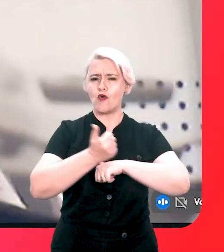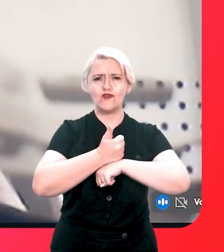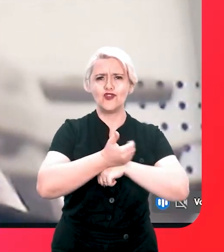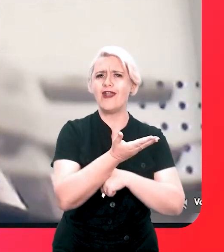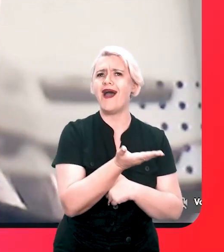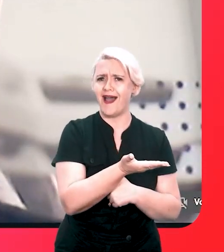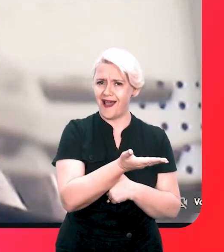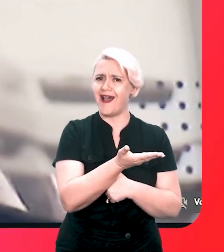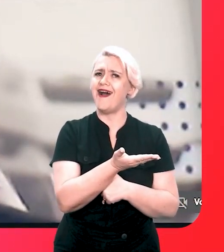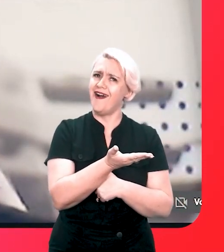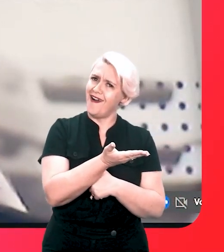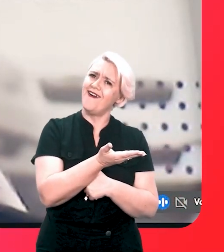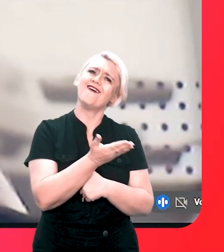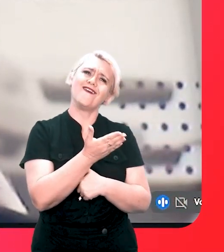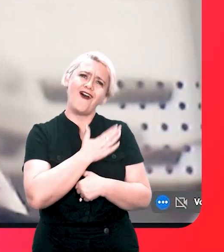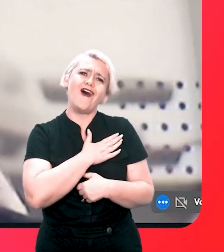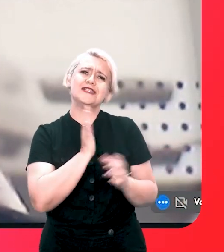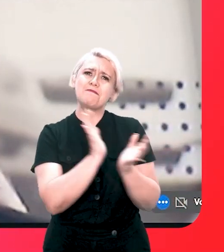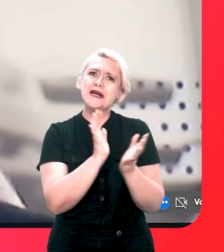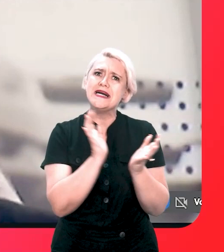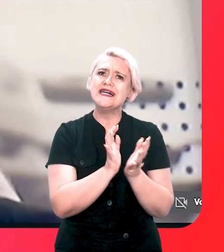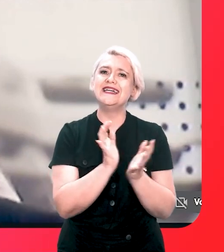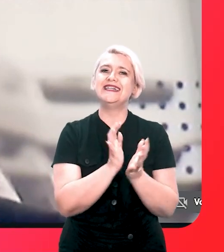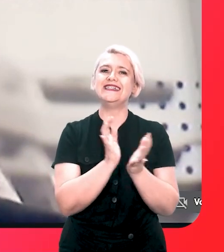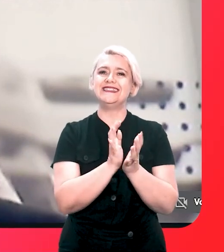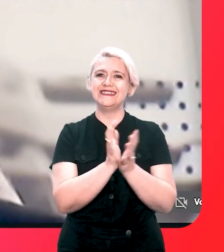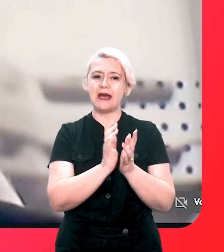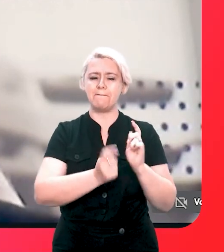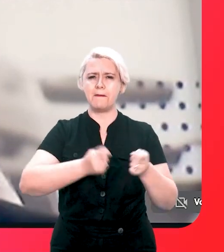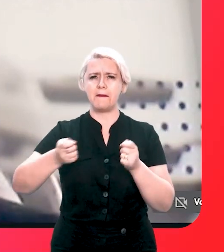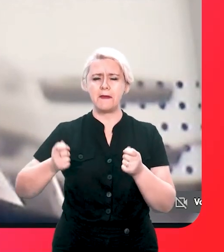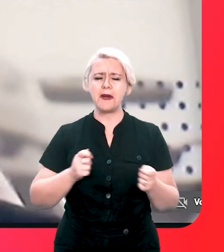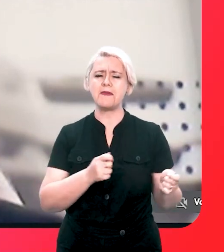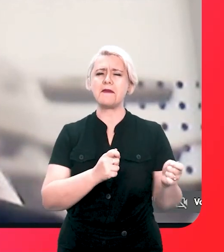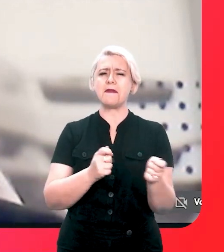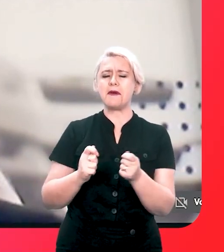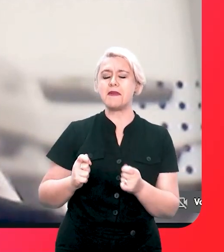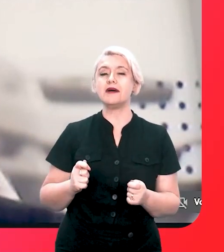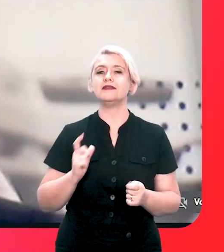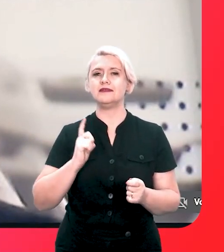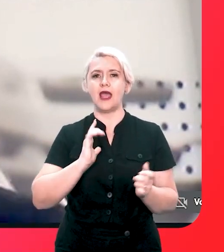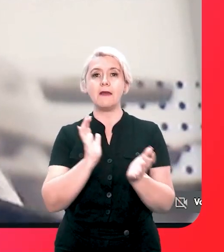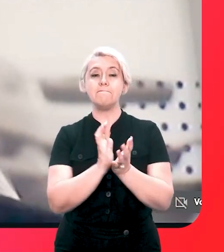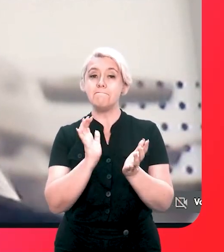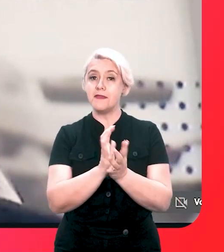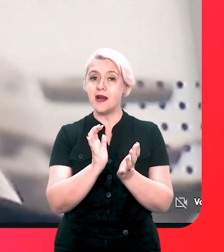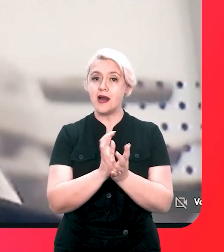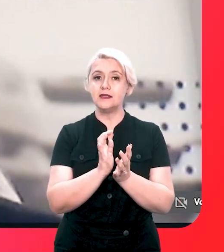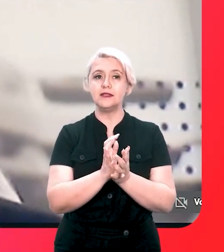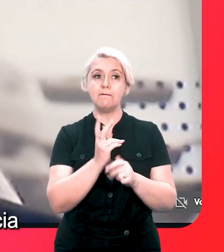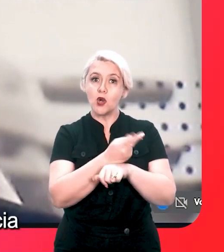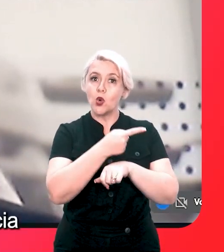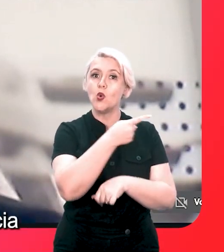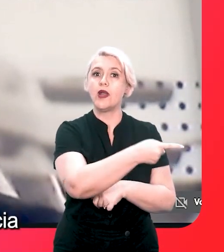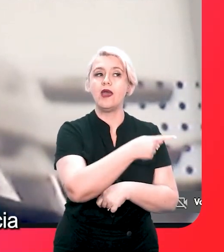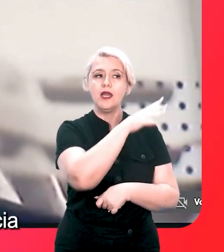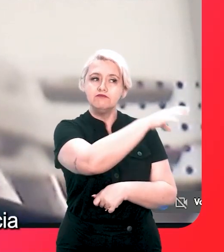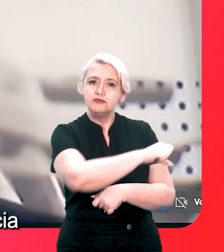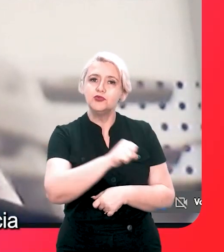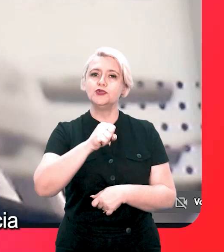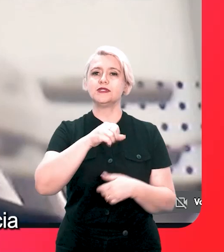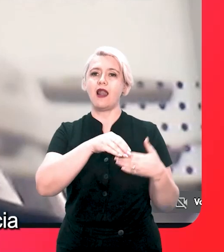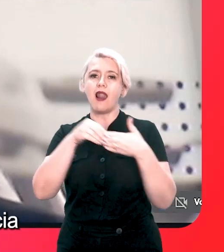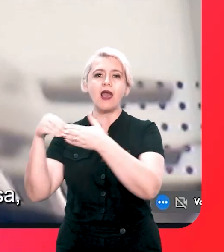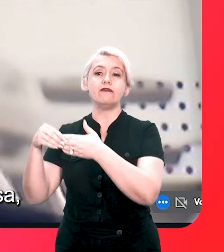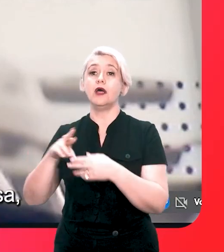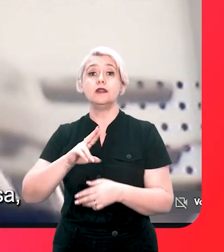que beleza, de bandas. Que beleza. Na bateria mesmo, tem bandas ali que buscam ele em casa, não são bandas de pessoas